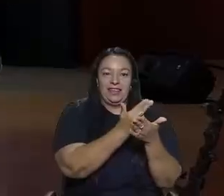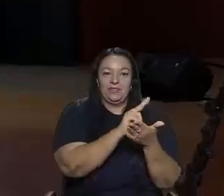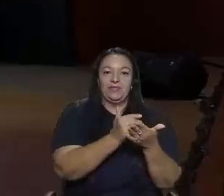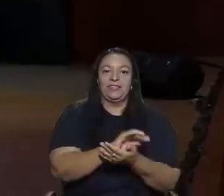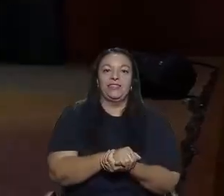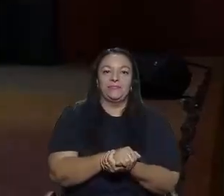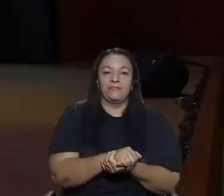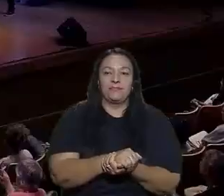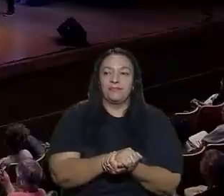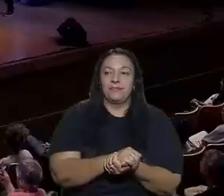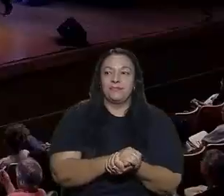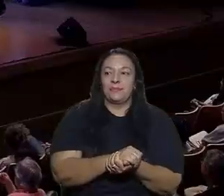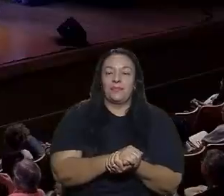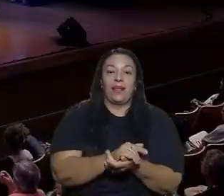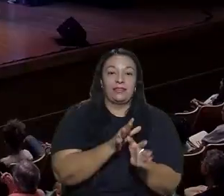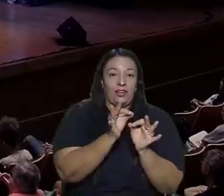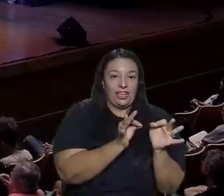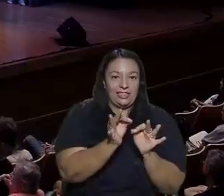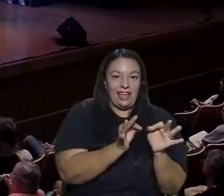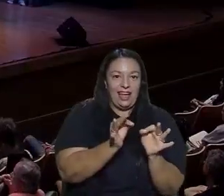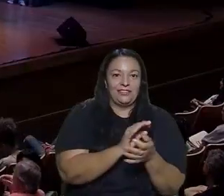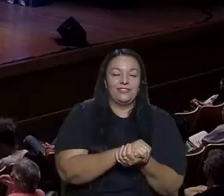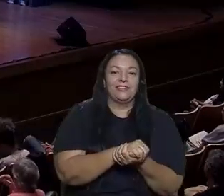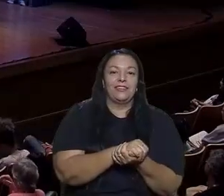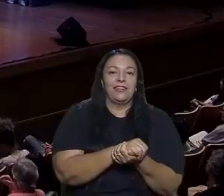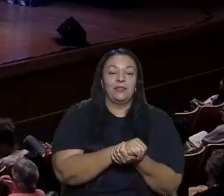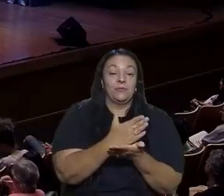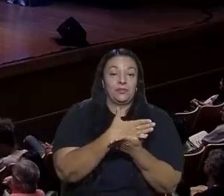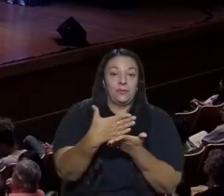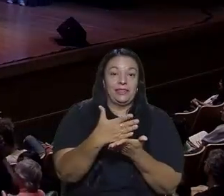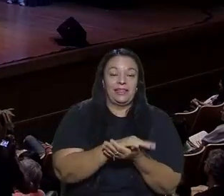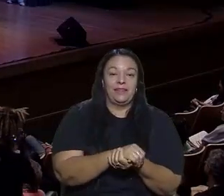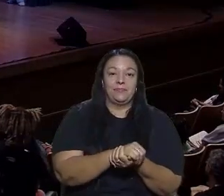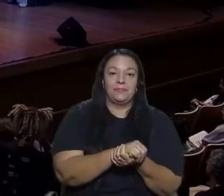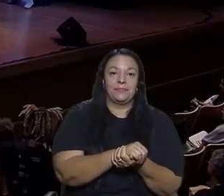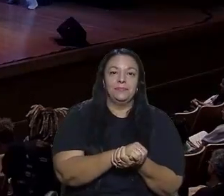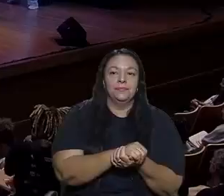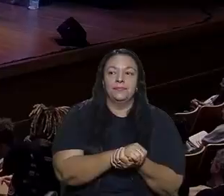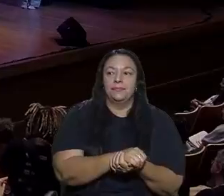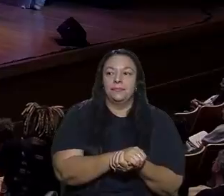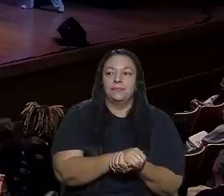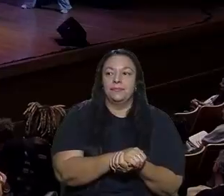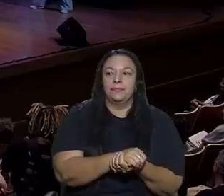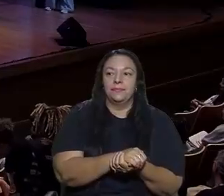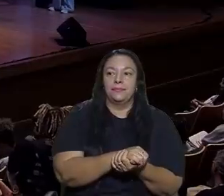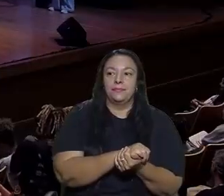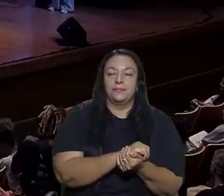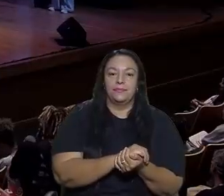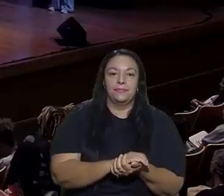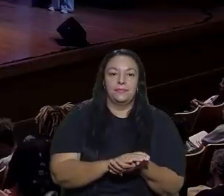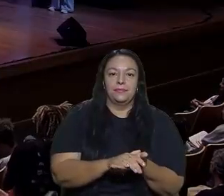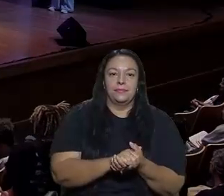ganhada em tons de roxo, laranja e branco, e um troféu. Após receberem os prêmios, os vencedores, juntos de suas